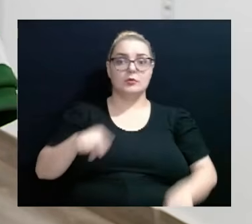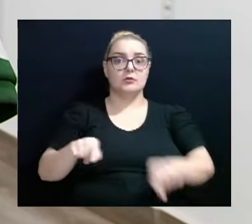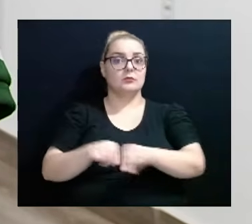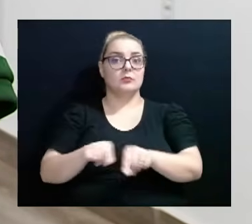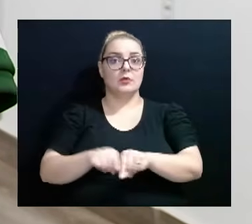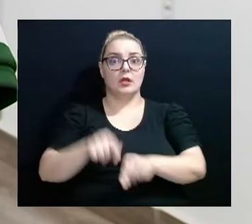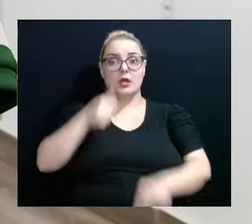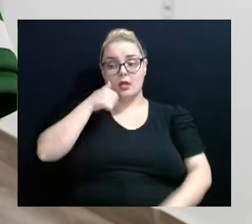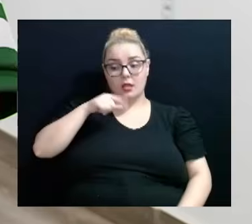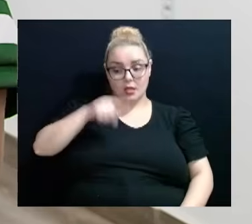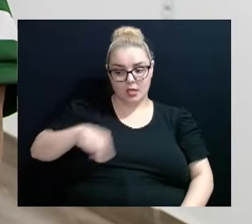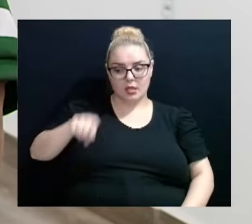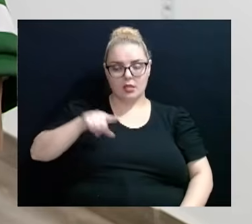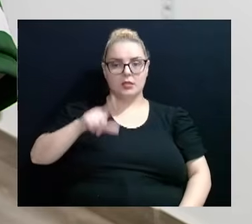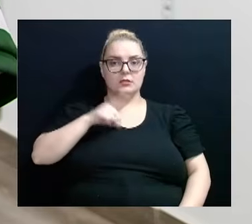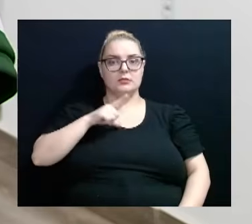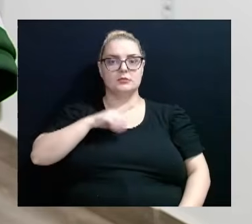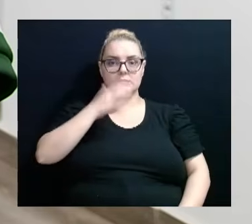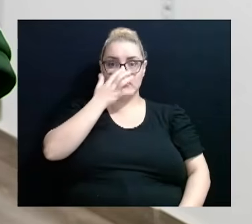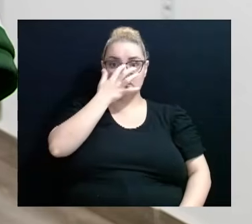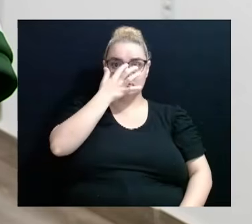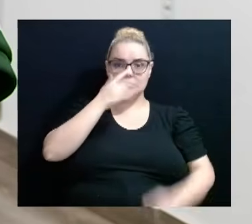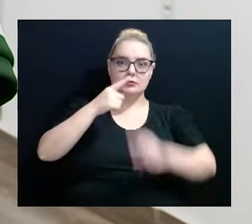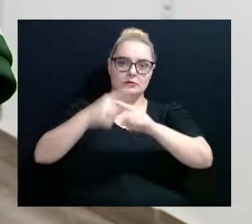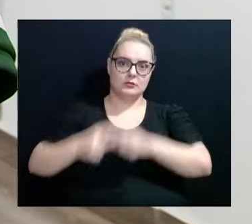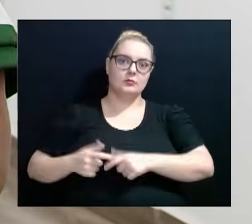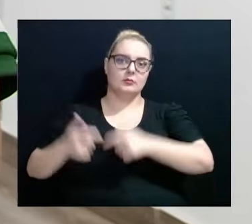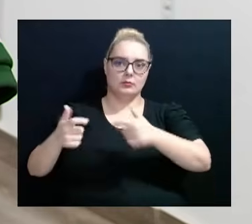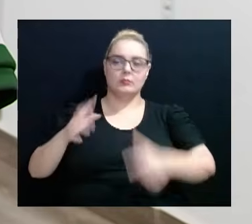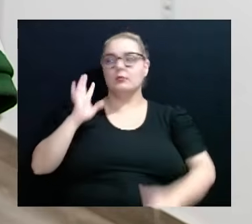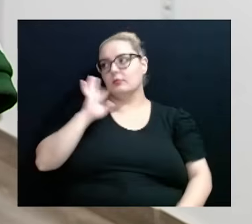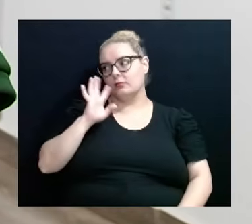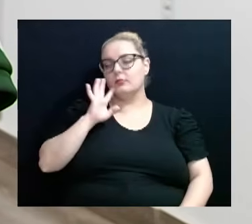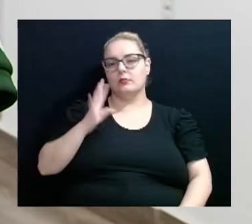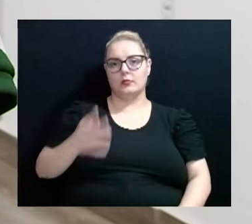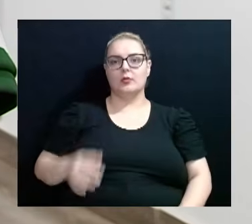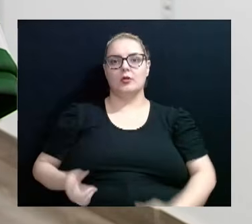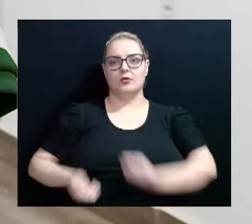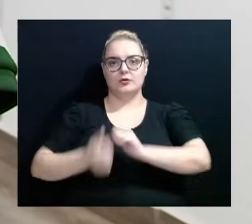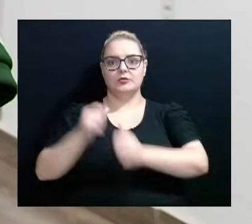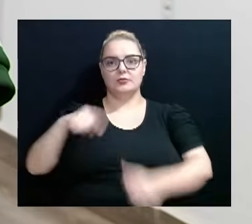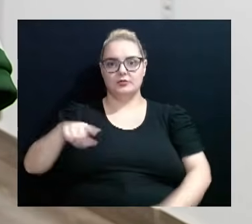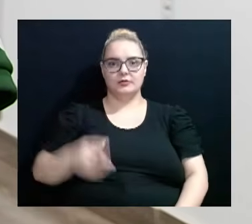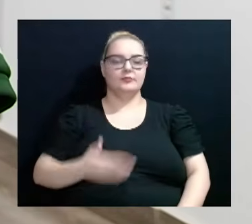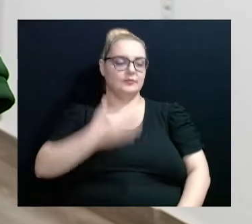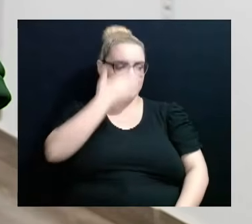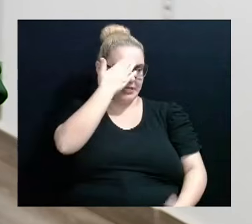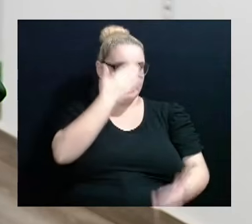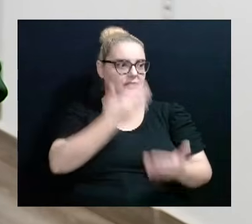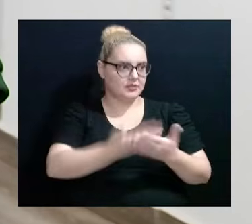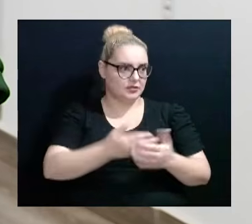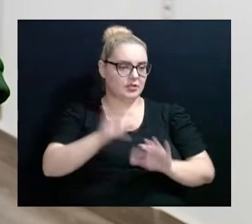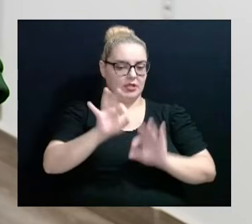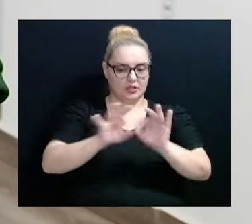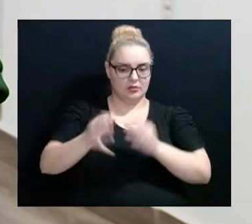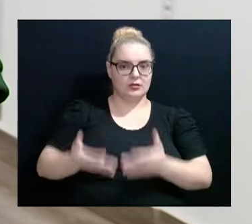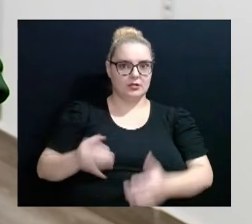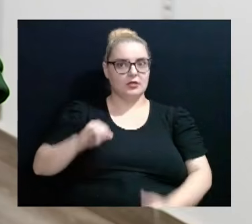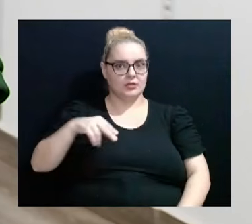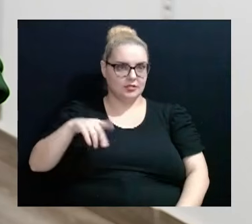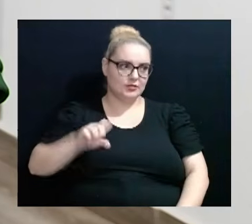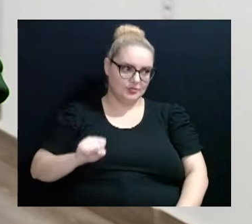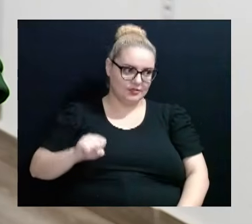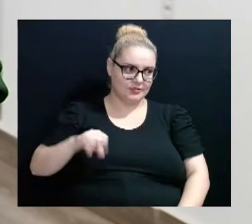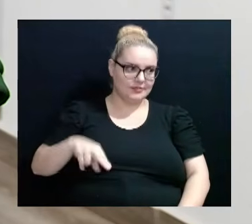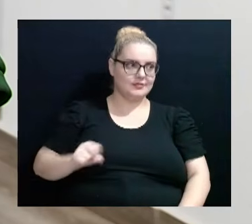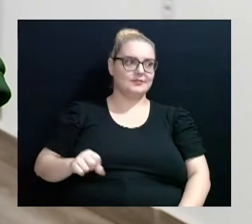paulistas também. Então, elas têm uma competitividade muito grande. É super legal ver o jogo delas. Você acredita, então, que esse